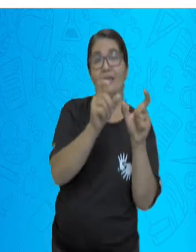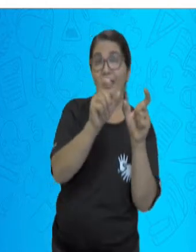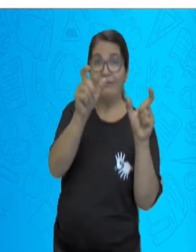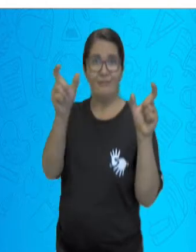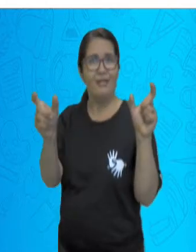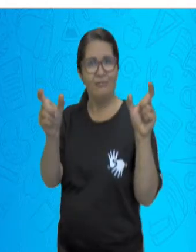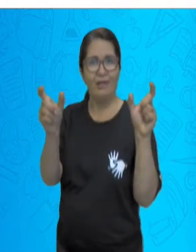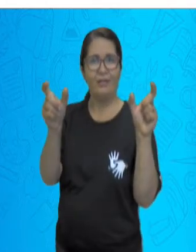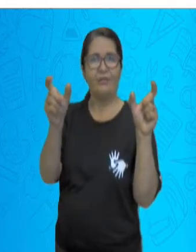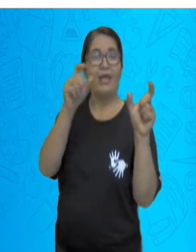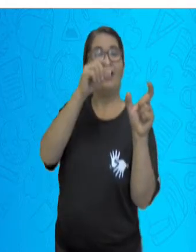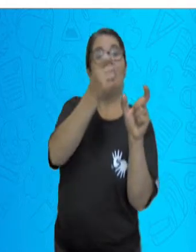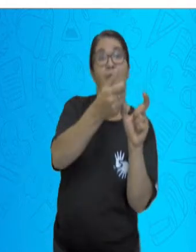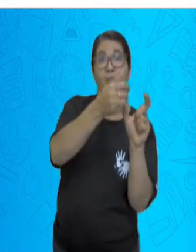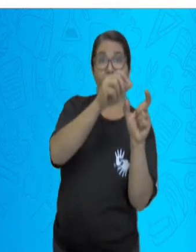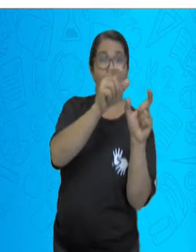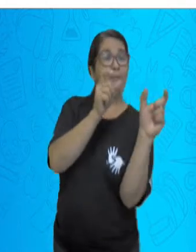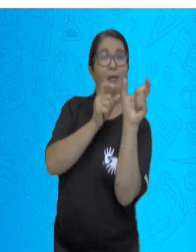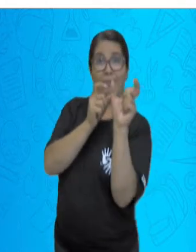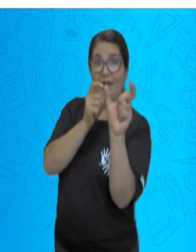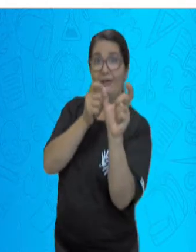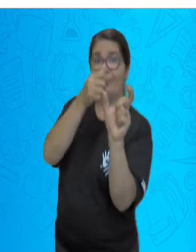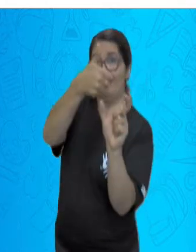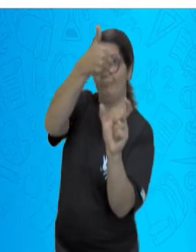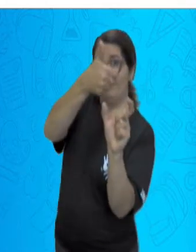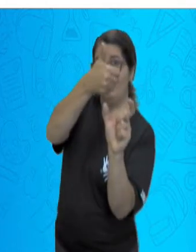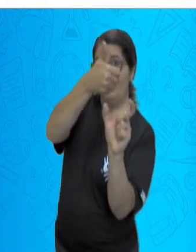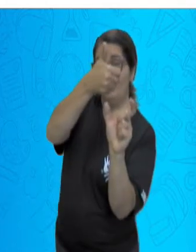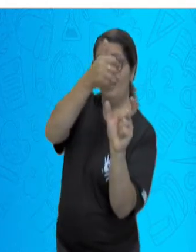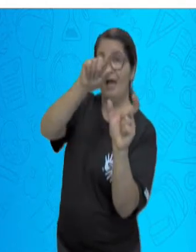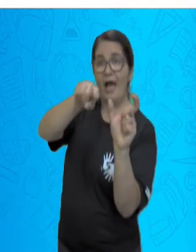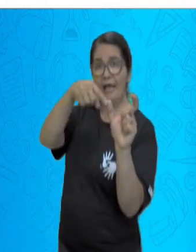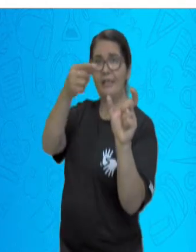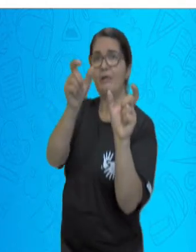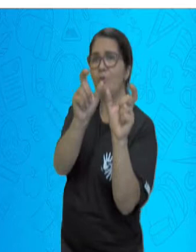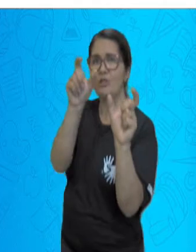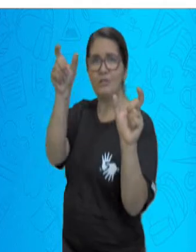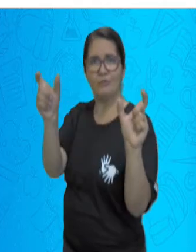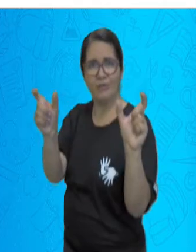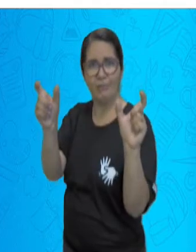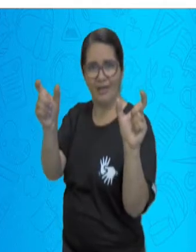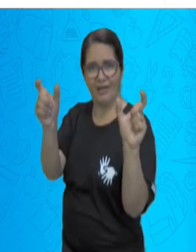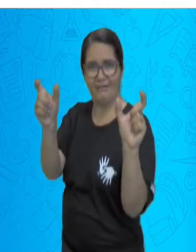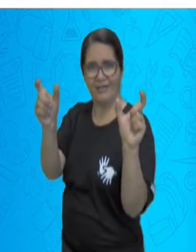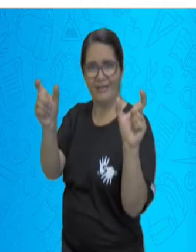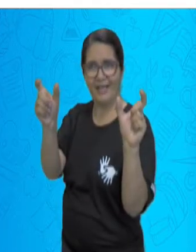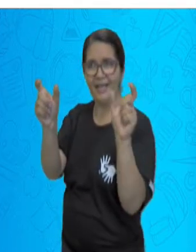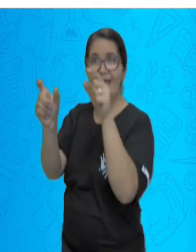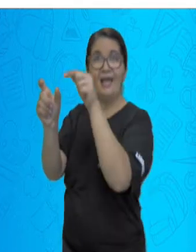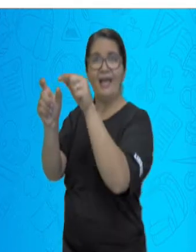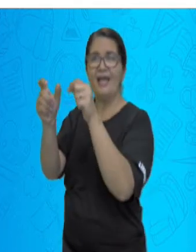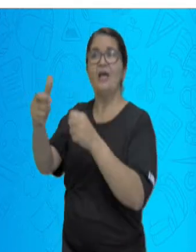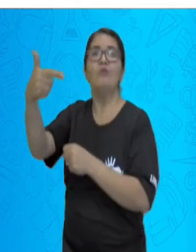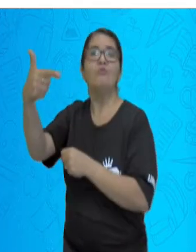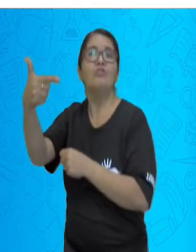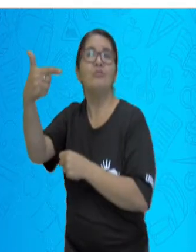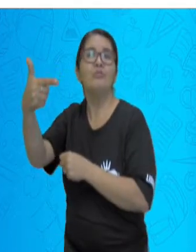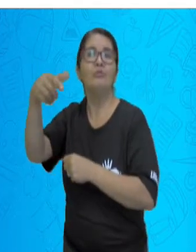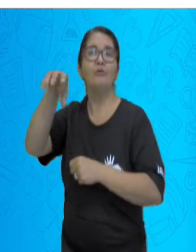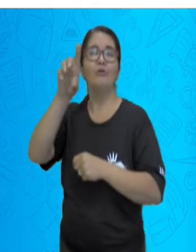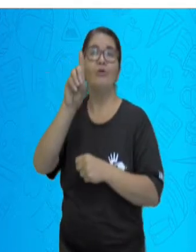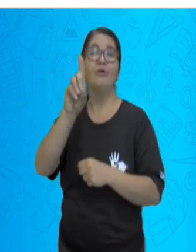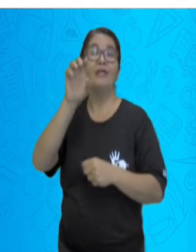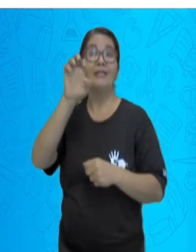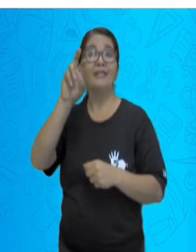um substantivo, né? O substantivo primitivo e derivado, eles estão totalmente ligados. Vocês conseguem fazer essa relação? Lembrando